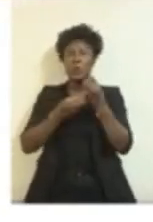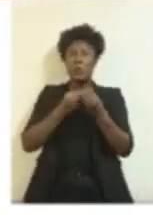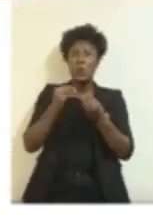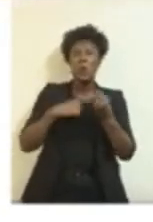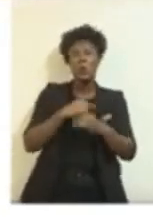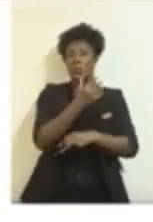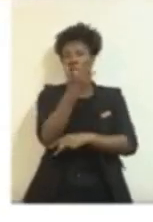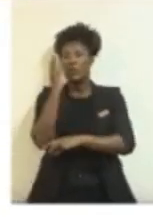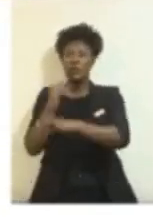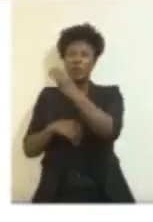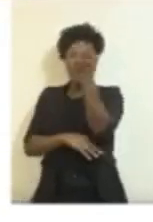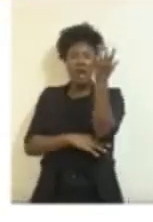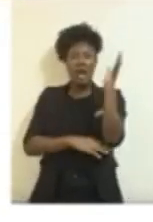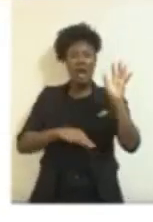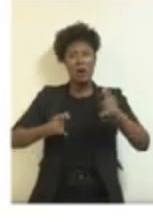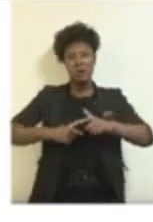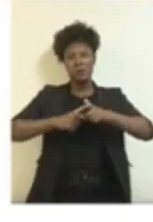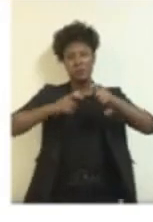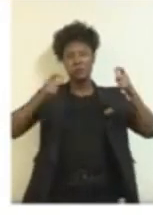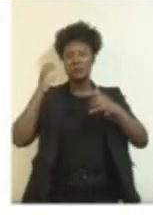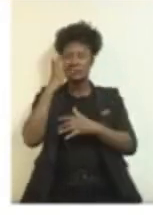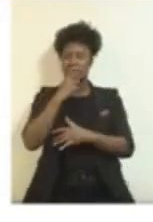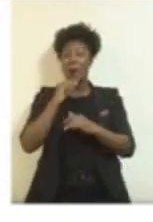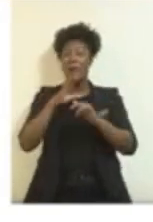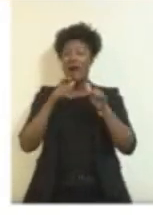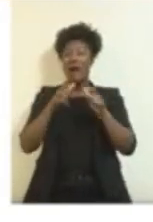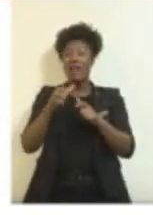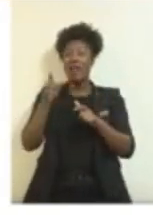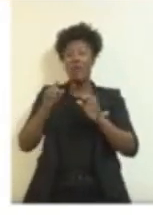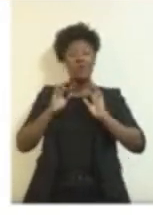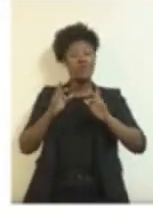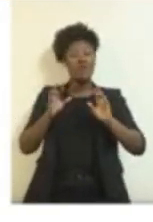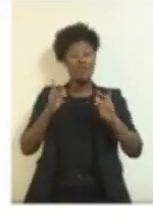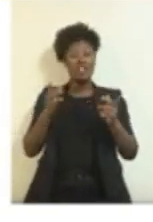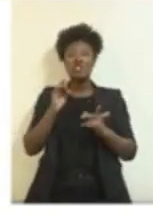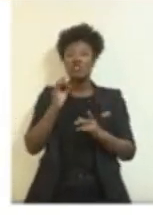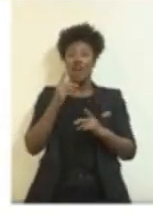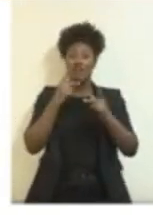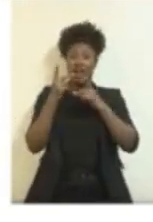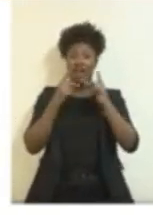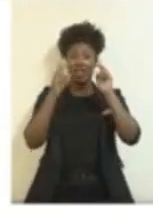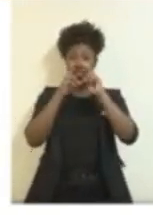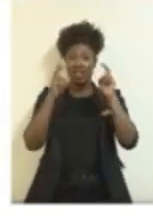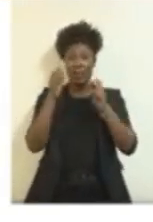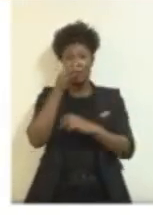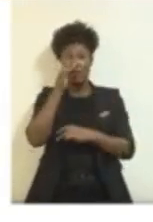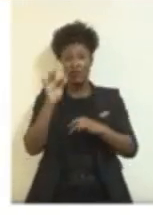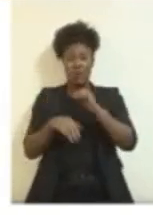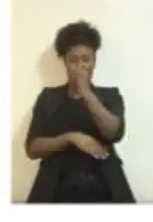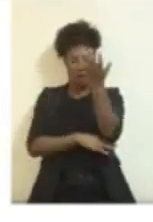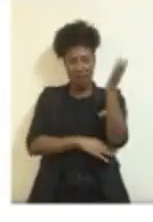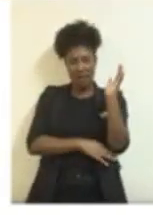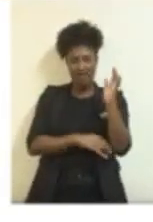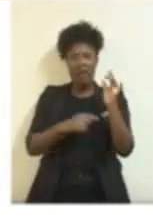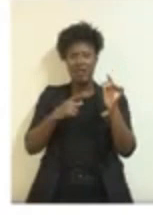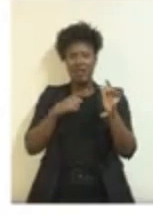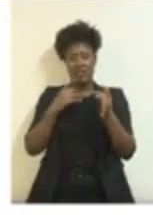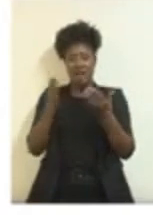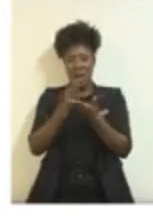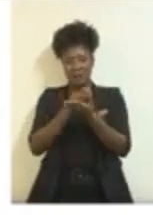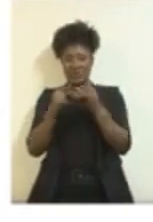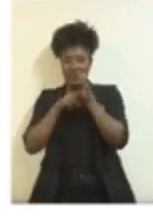florestas tropicais, exuberantes, mas aí nesse campo. E a gente está só falando das plantas. Aqui tem especialistas dos mais diversos grupos,